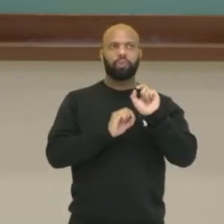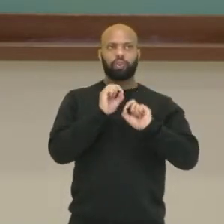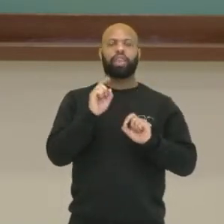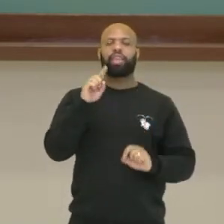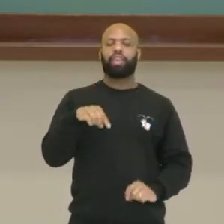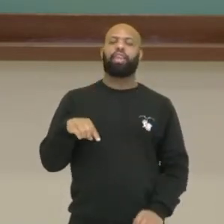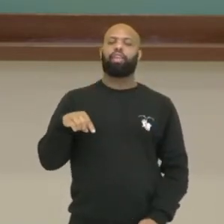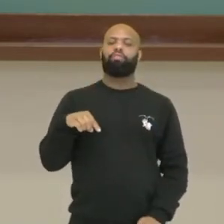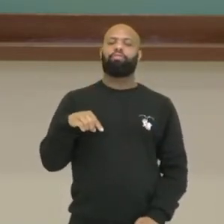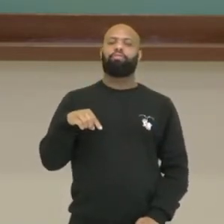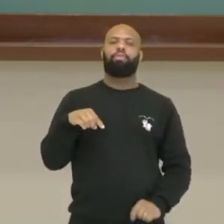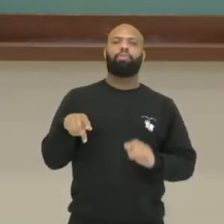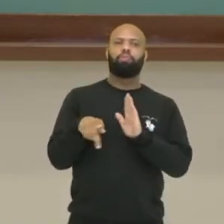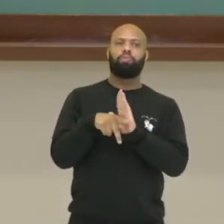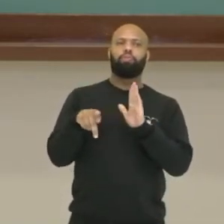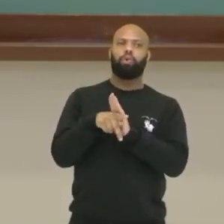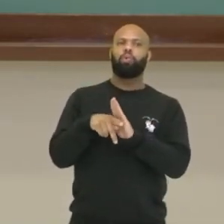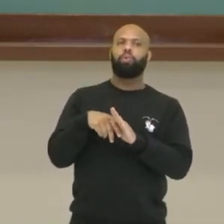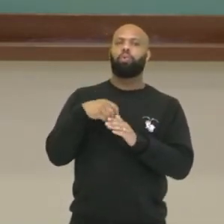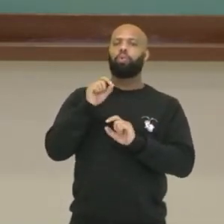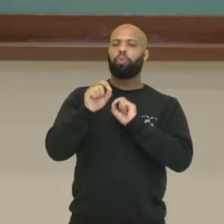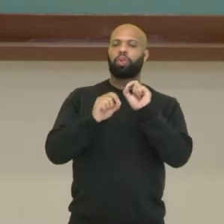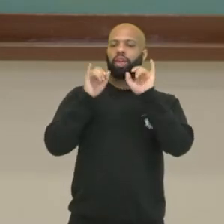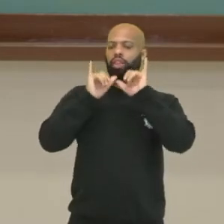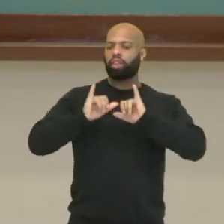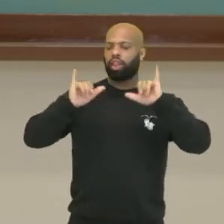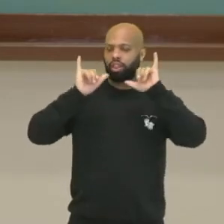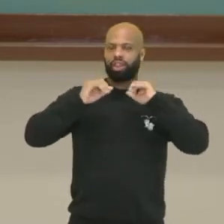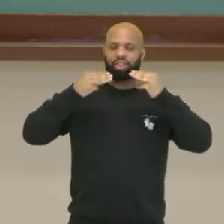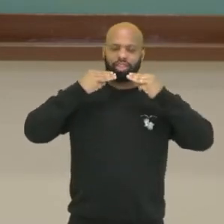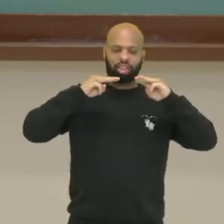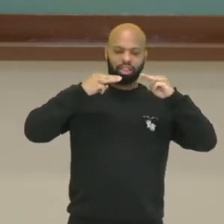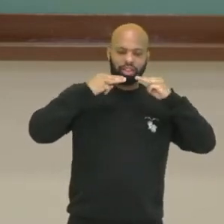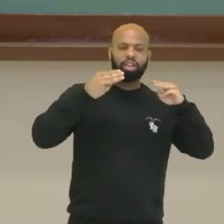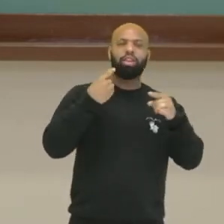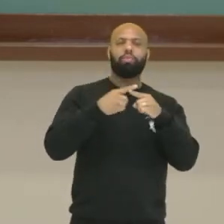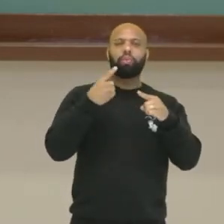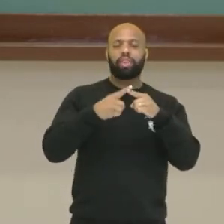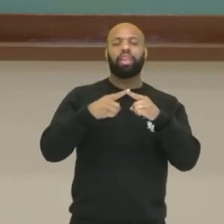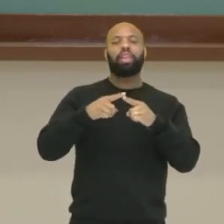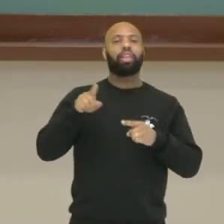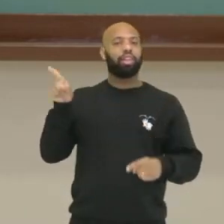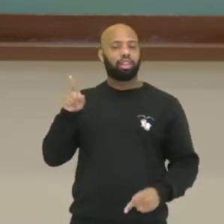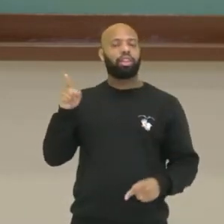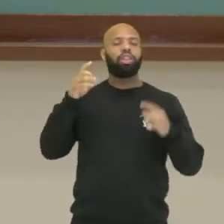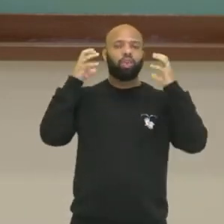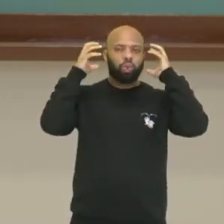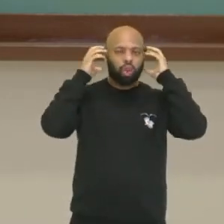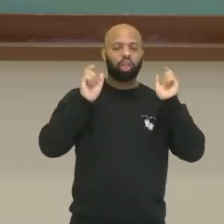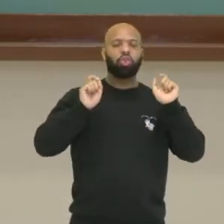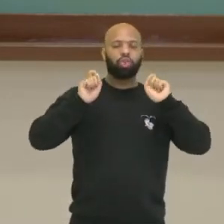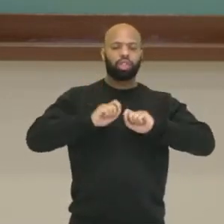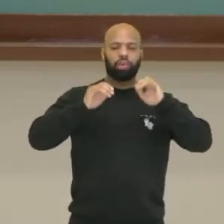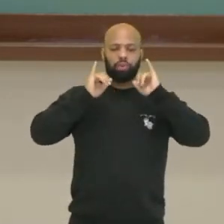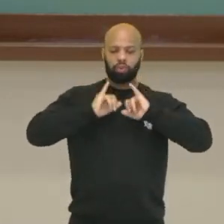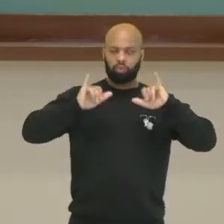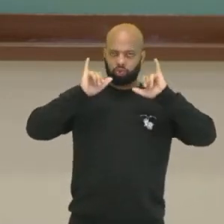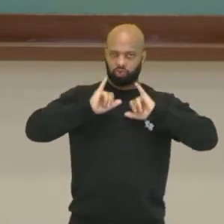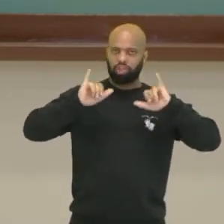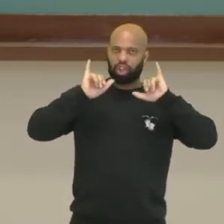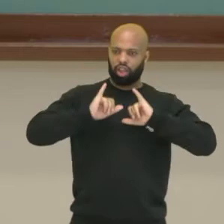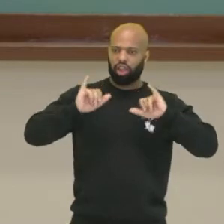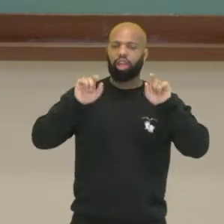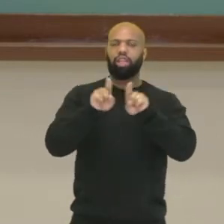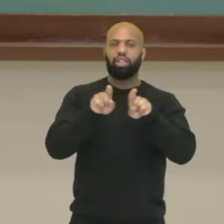veículo de transmissão de propagandas. Através do rádio você também pode divulgar produtos, fazer